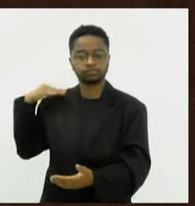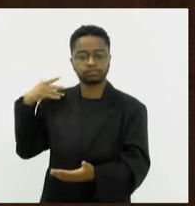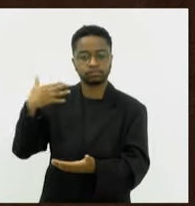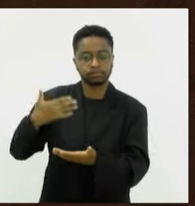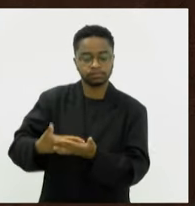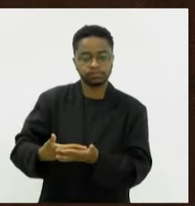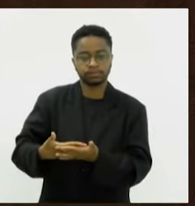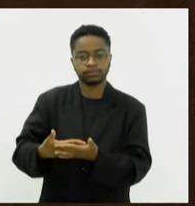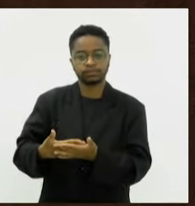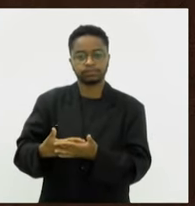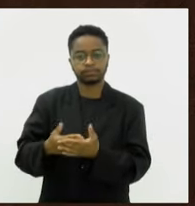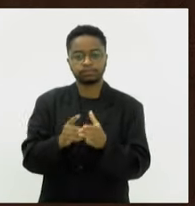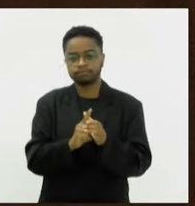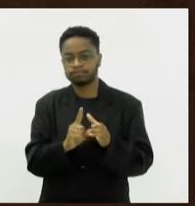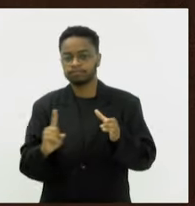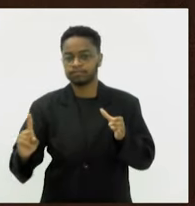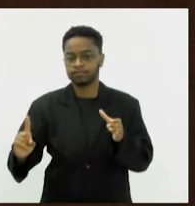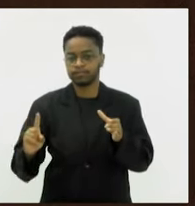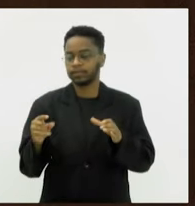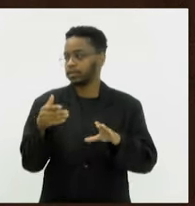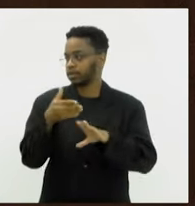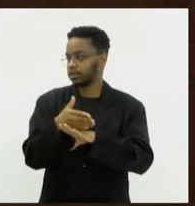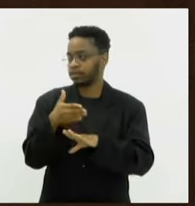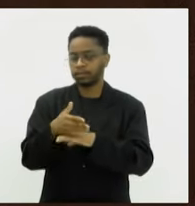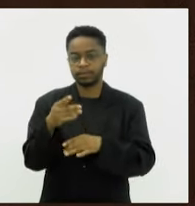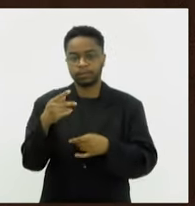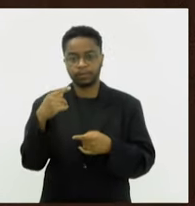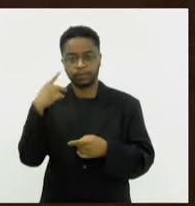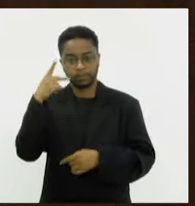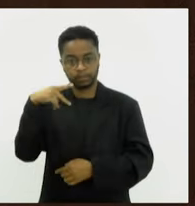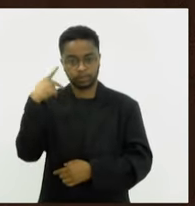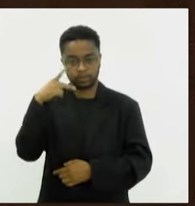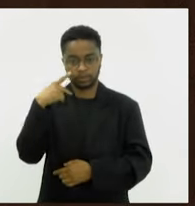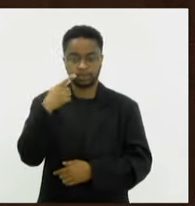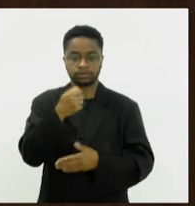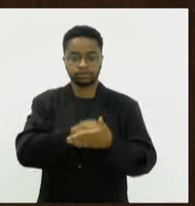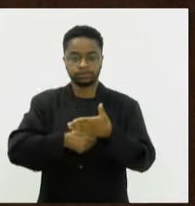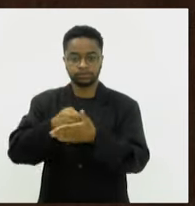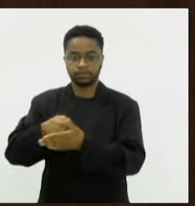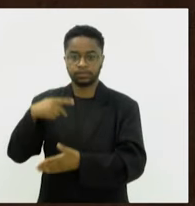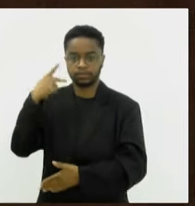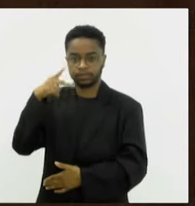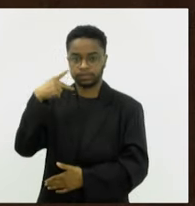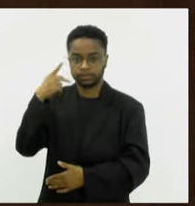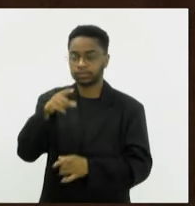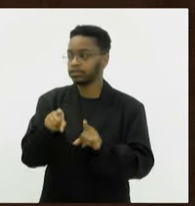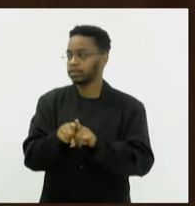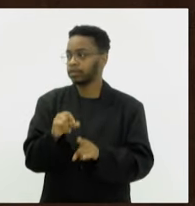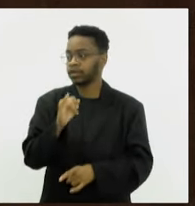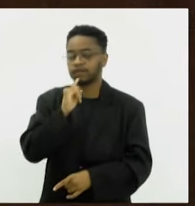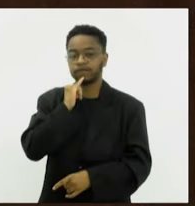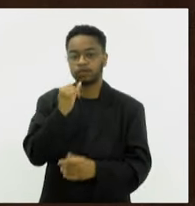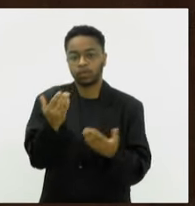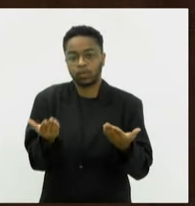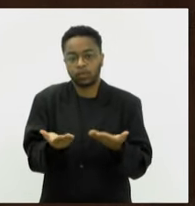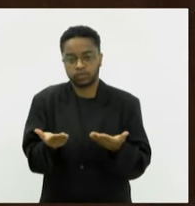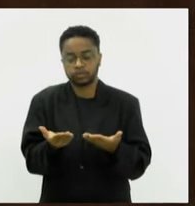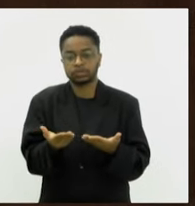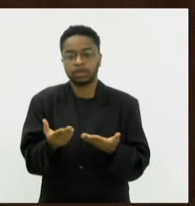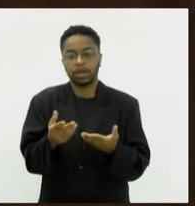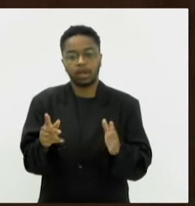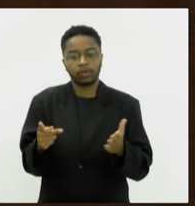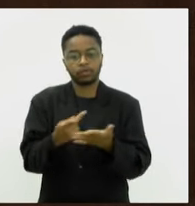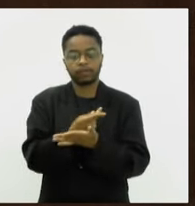estiveram apartadas da participação concreta na luta política, infelizmente hoje sofre um processo de